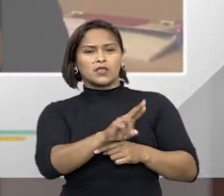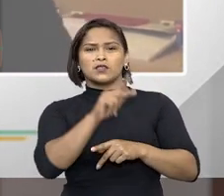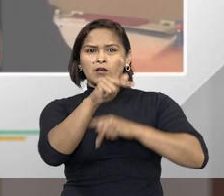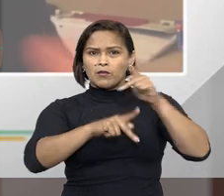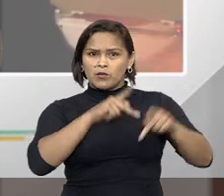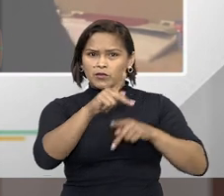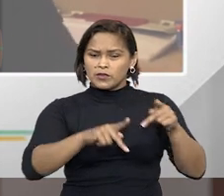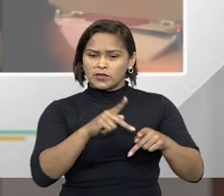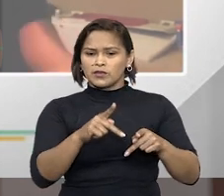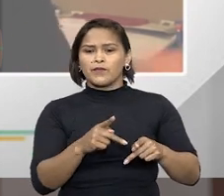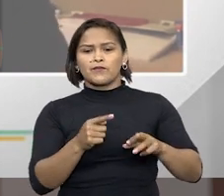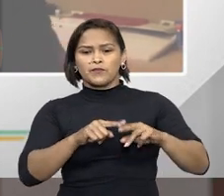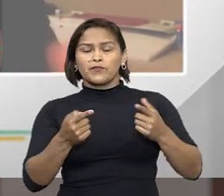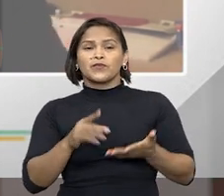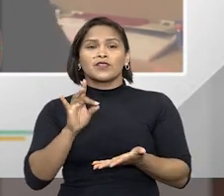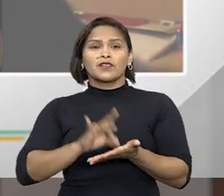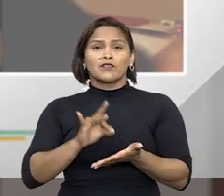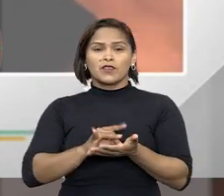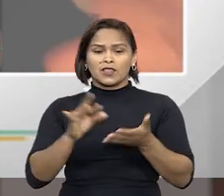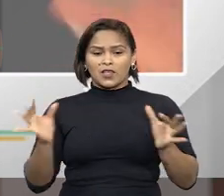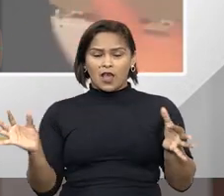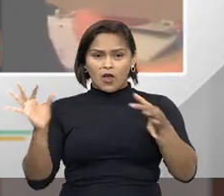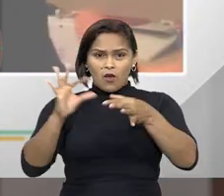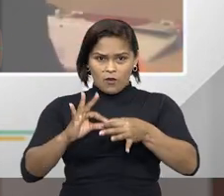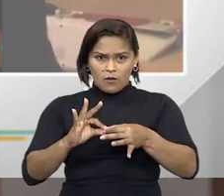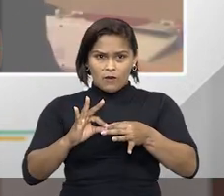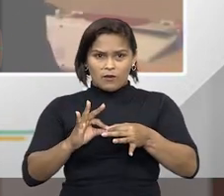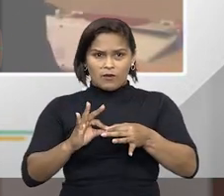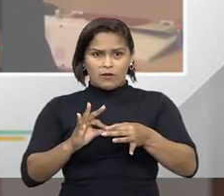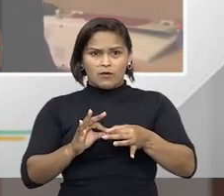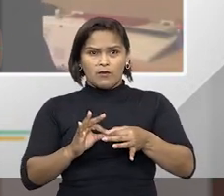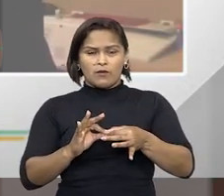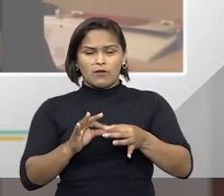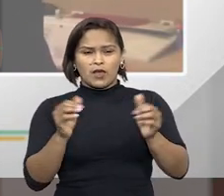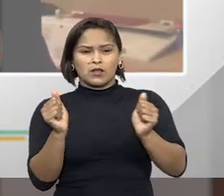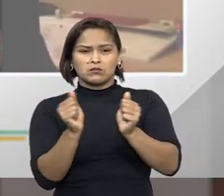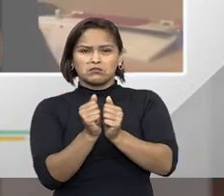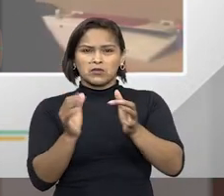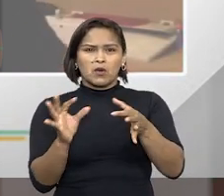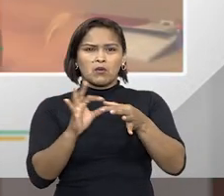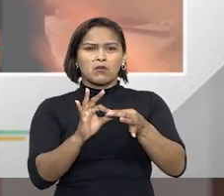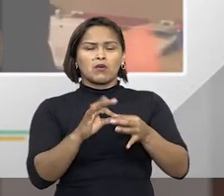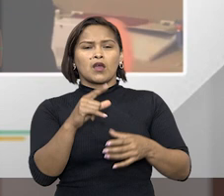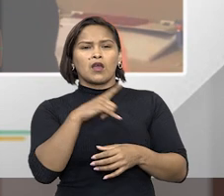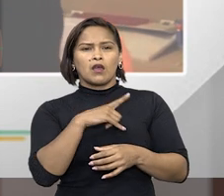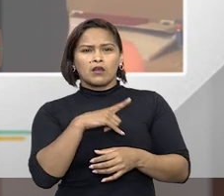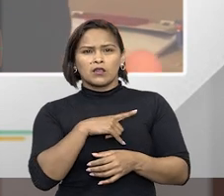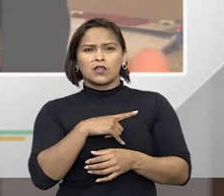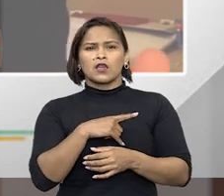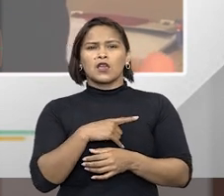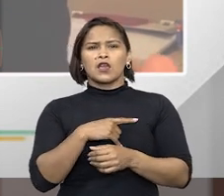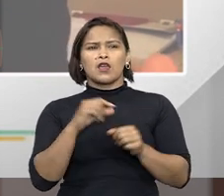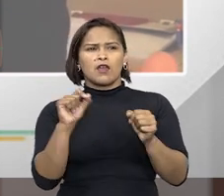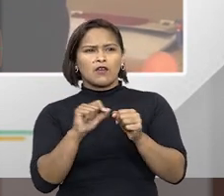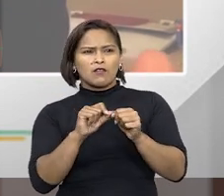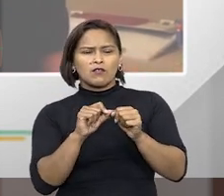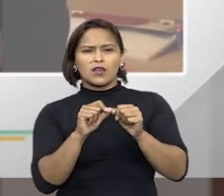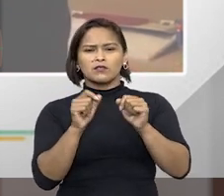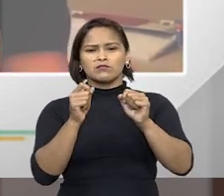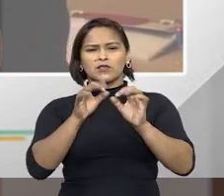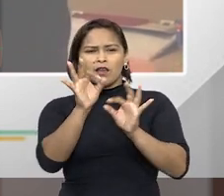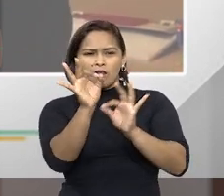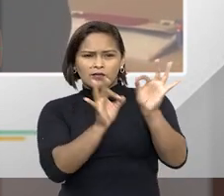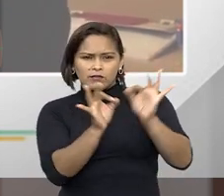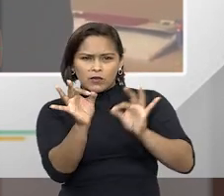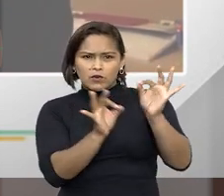verdade, o elo que consolida, que faz a moldura federativa,